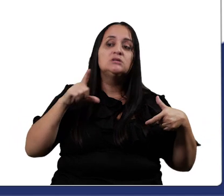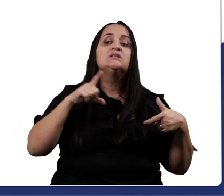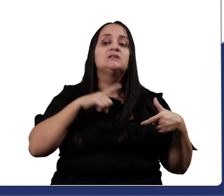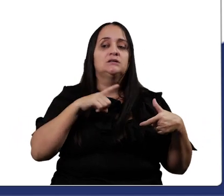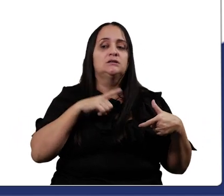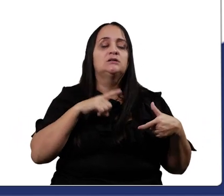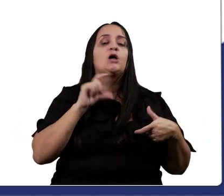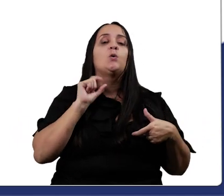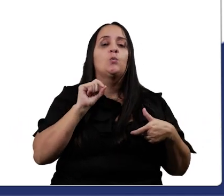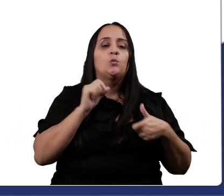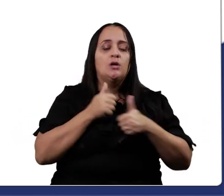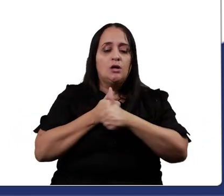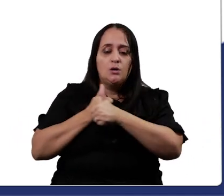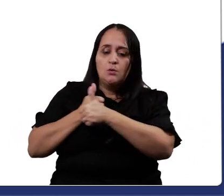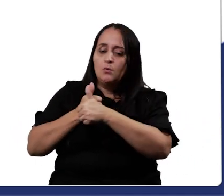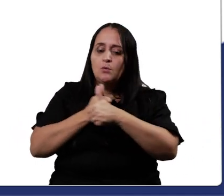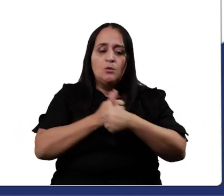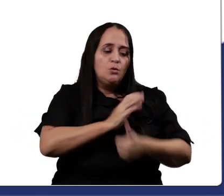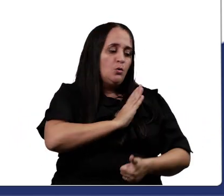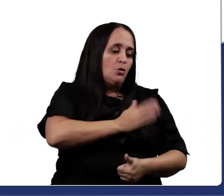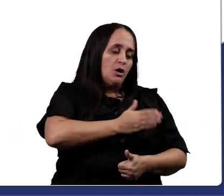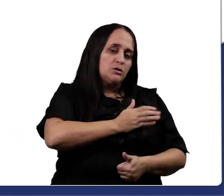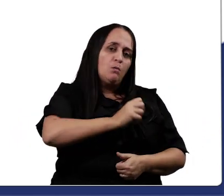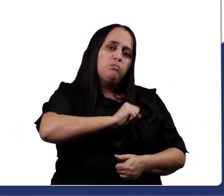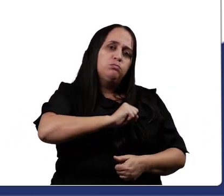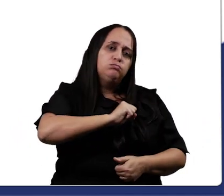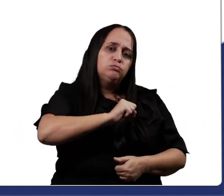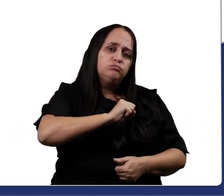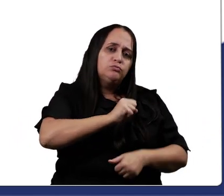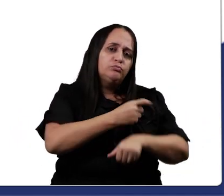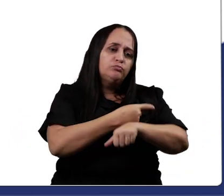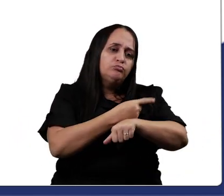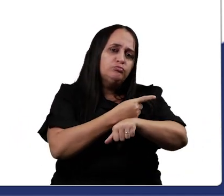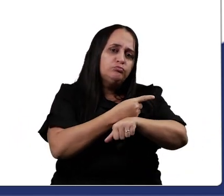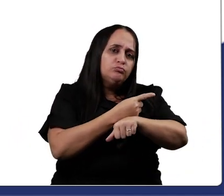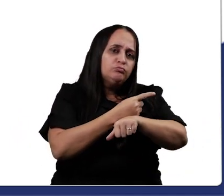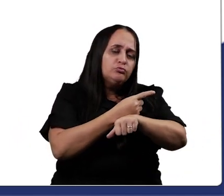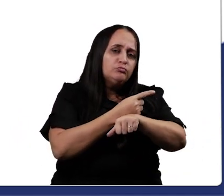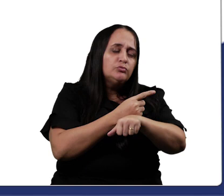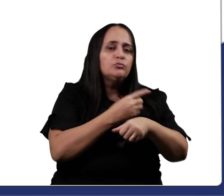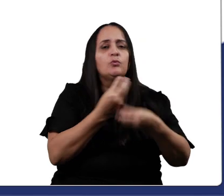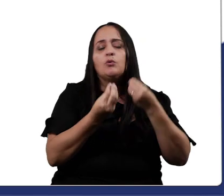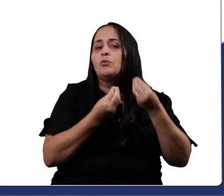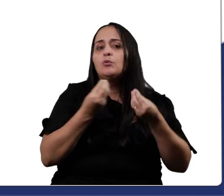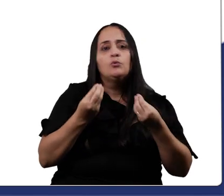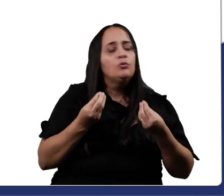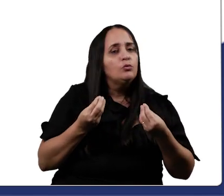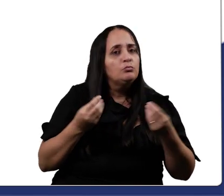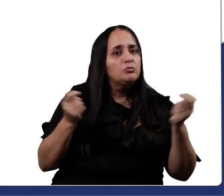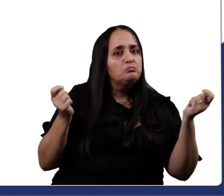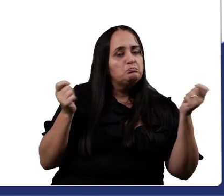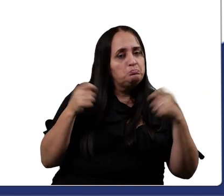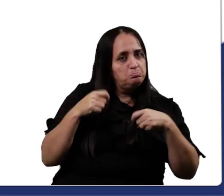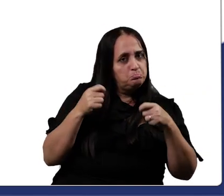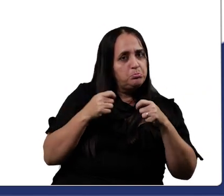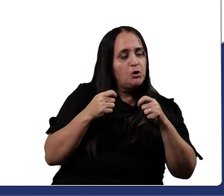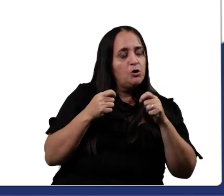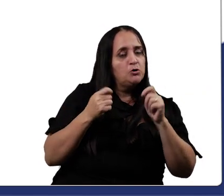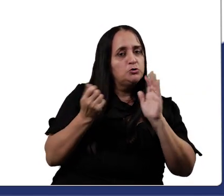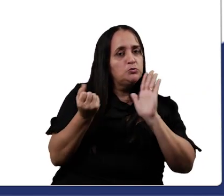para monitoramento da frequência cardíaca, do metabolismo e ainda registram